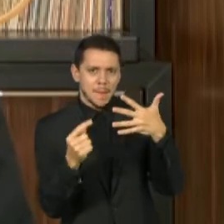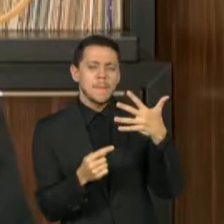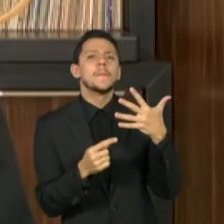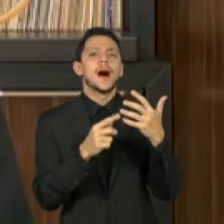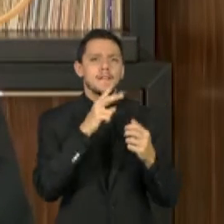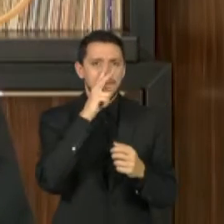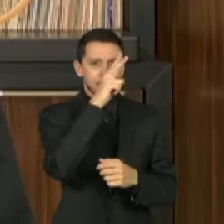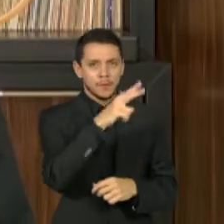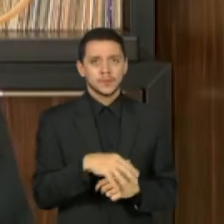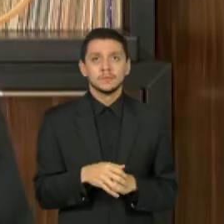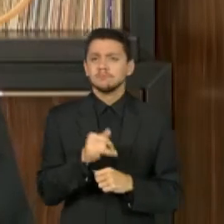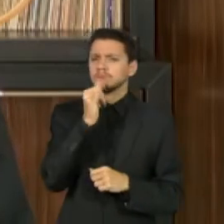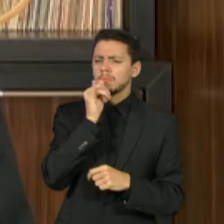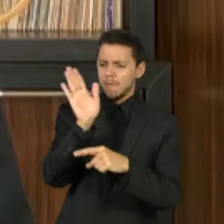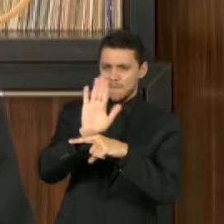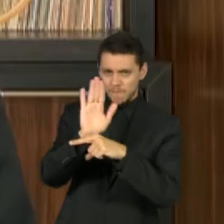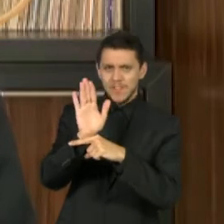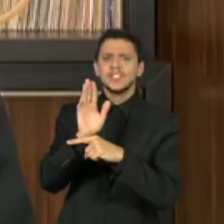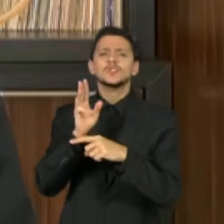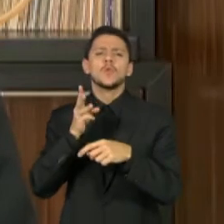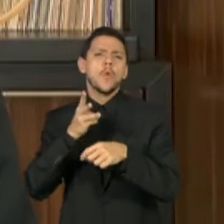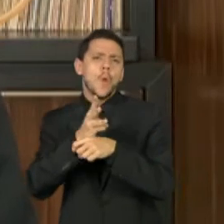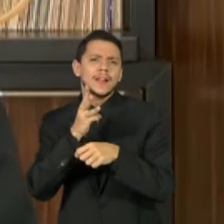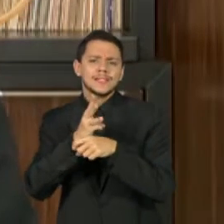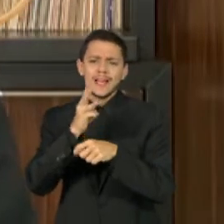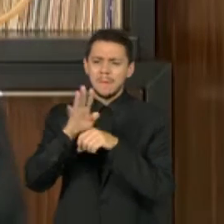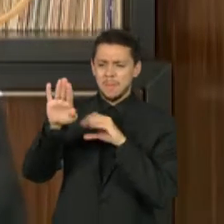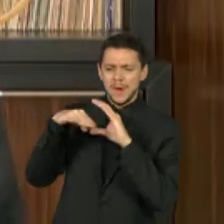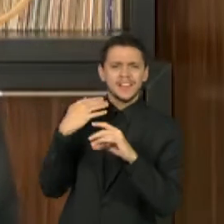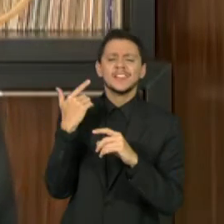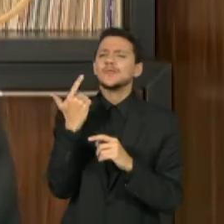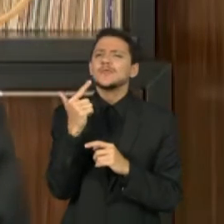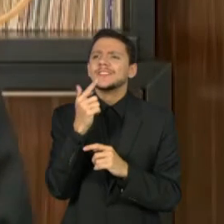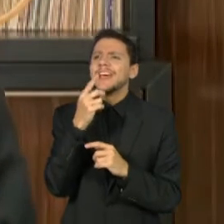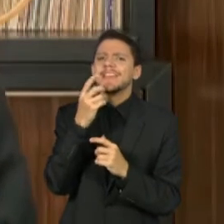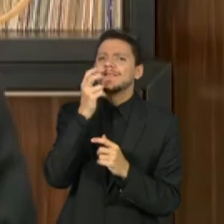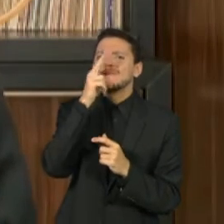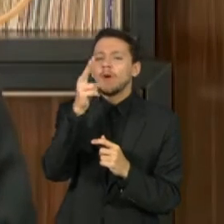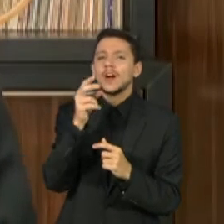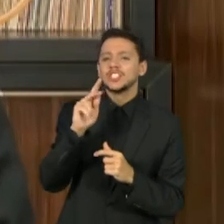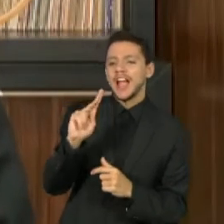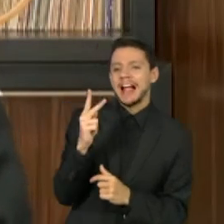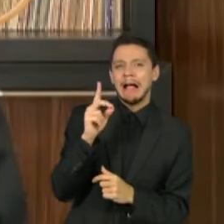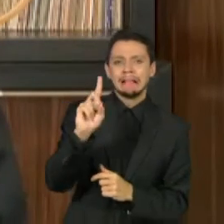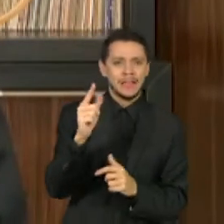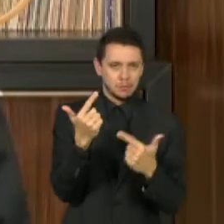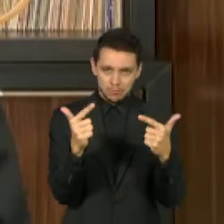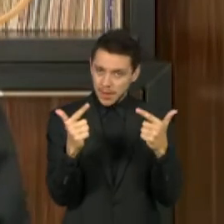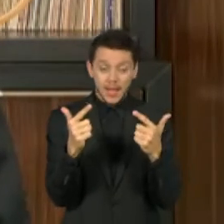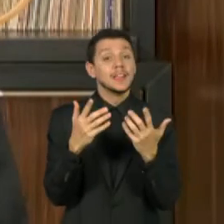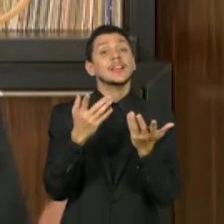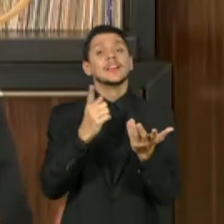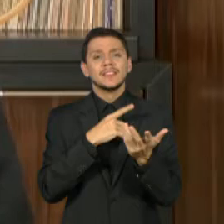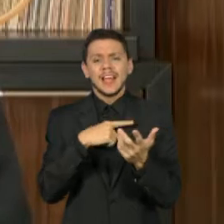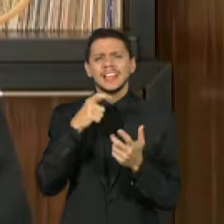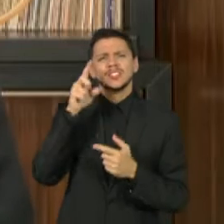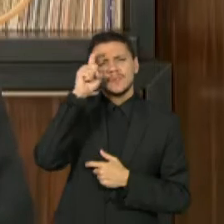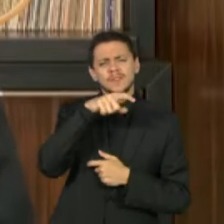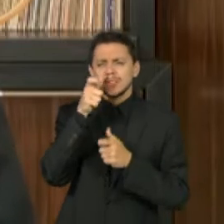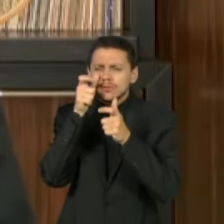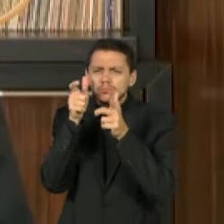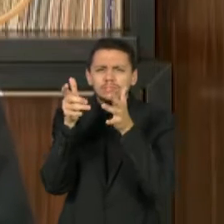vídeo no WhatsApp e que não está com a resolução muito alta. Fica difícil para ela, principalmente se ela assistir isso ou